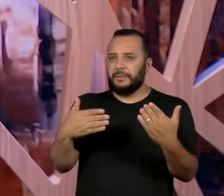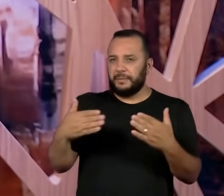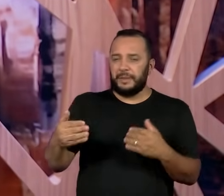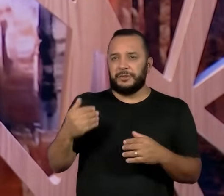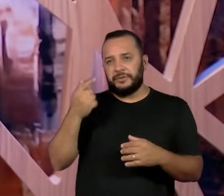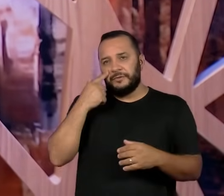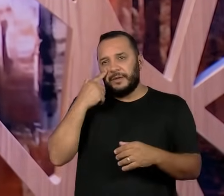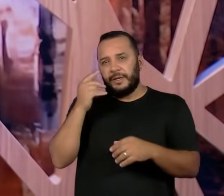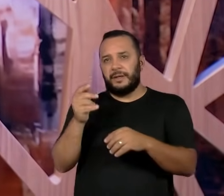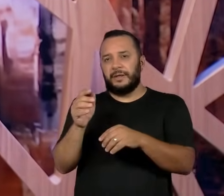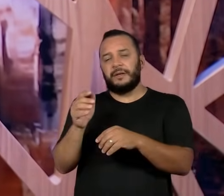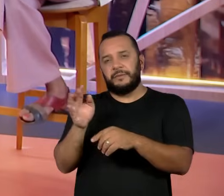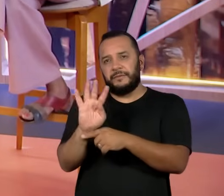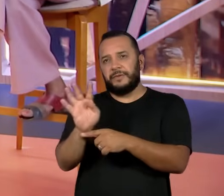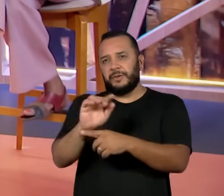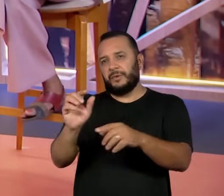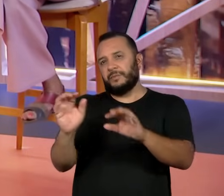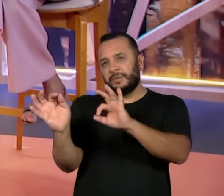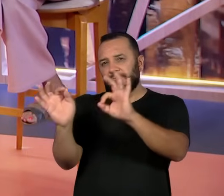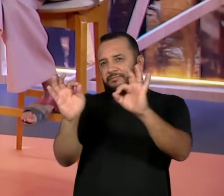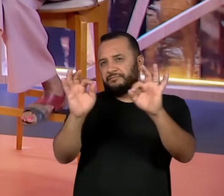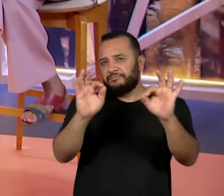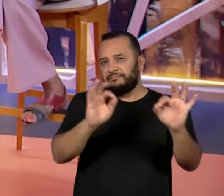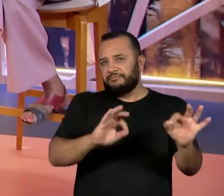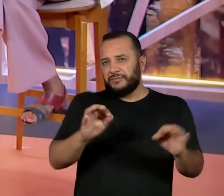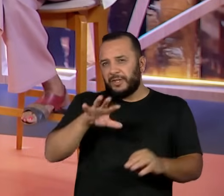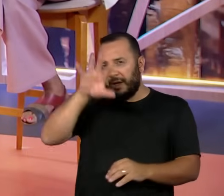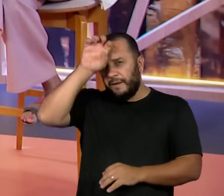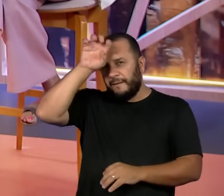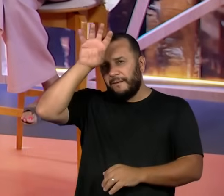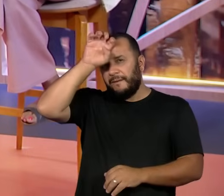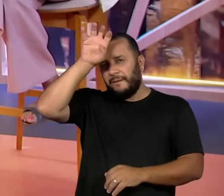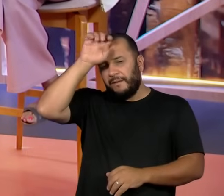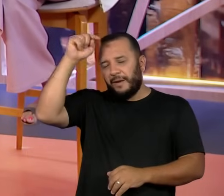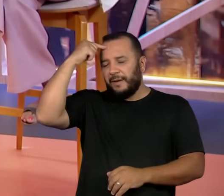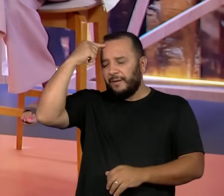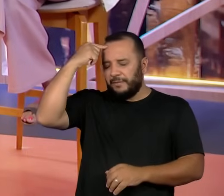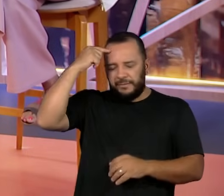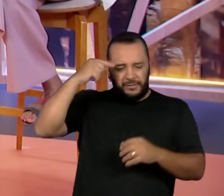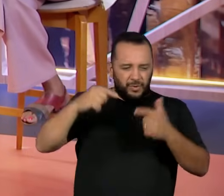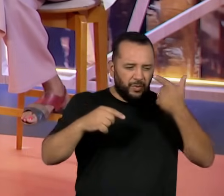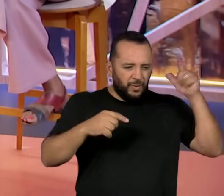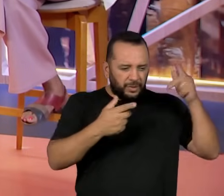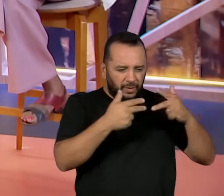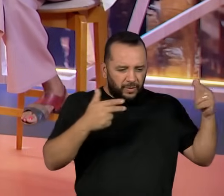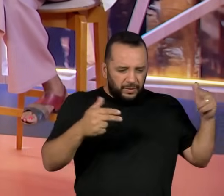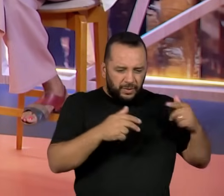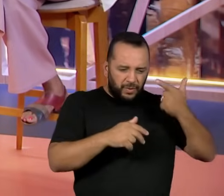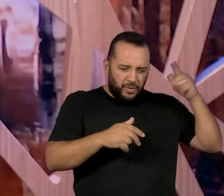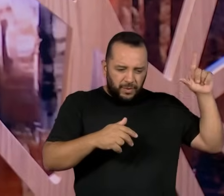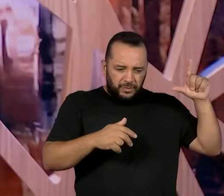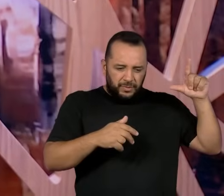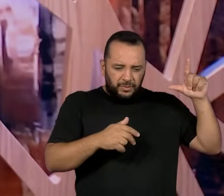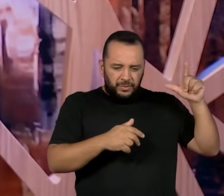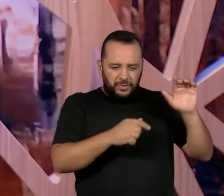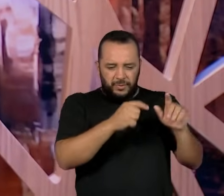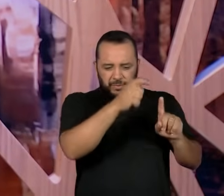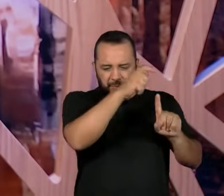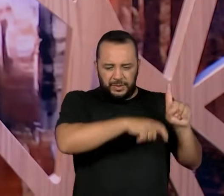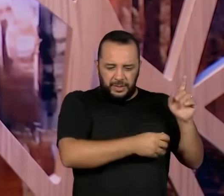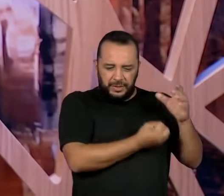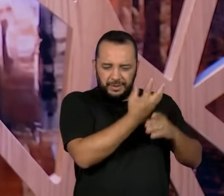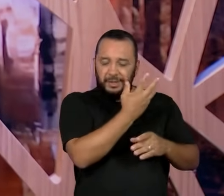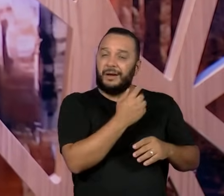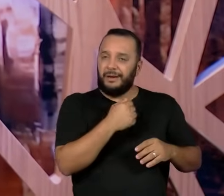aumentar repertório, e falar, olha, vi aquele filme ali, isso me alimentou na criação para fazer uma outra coisa aqui. Então, é um pouco desse trabalho, dá